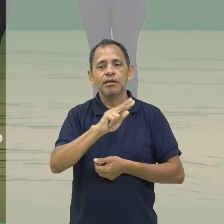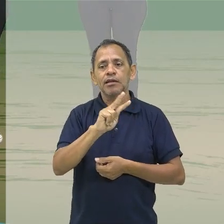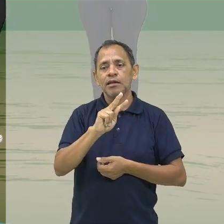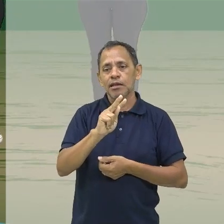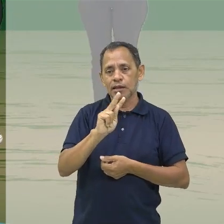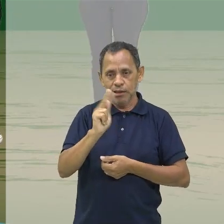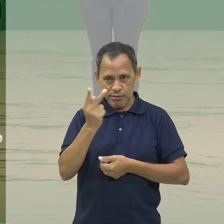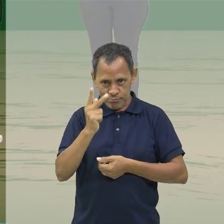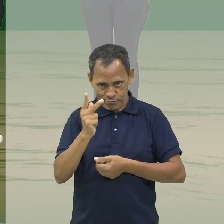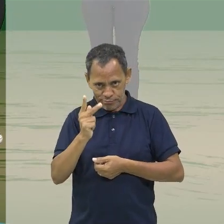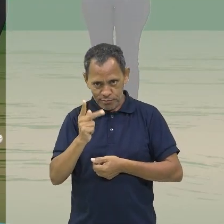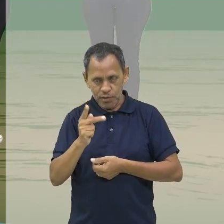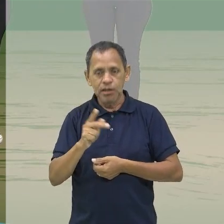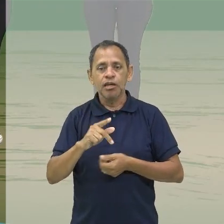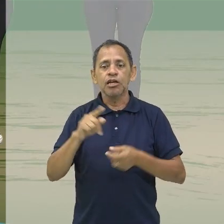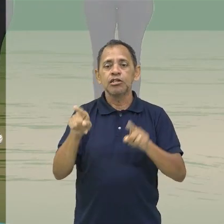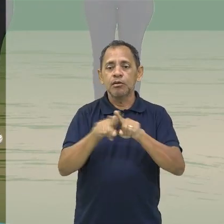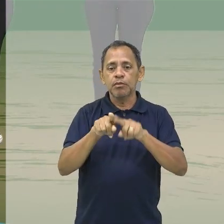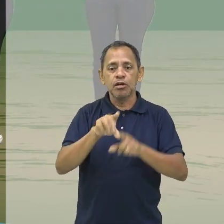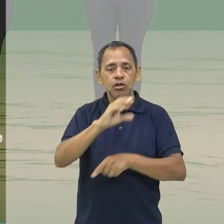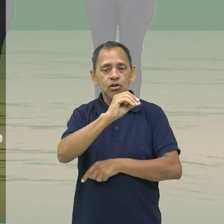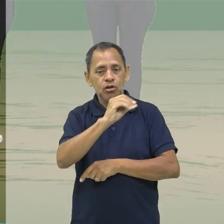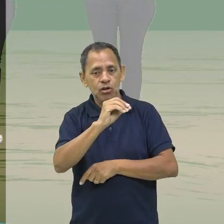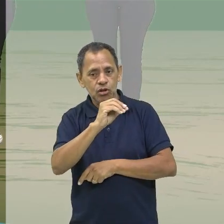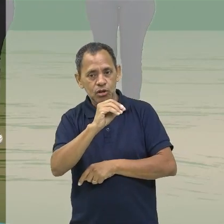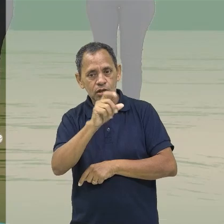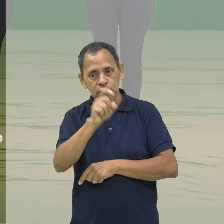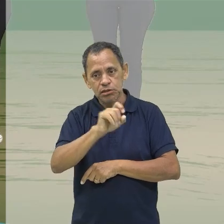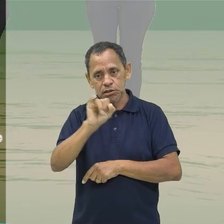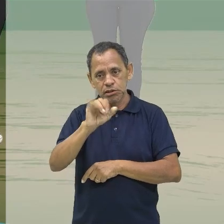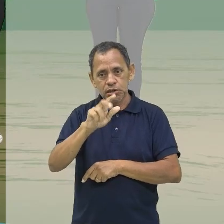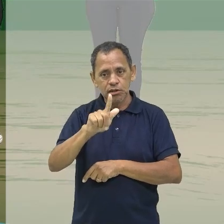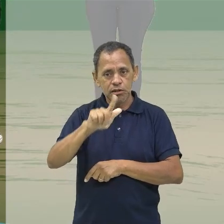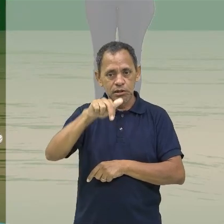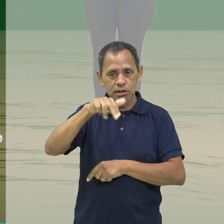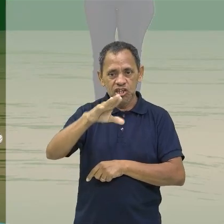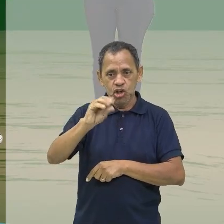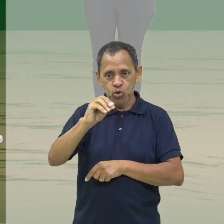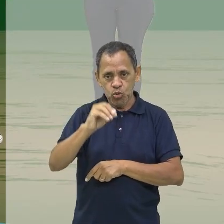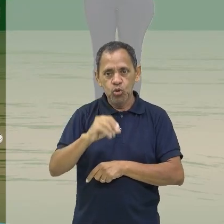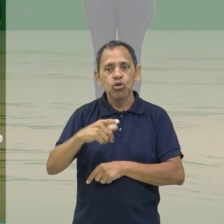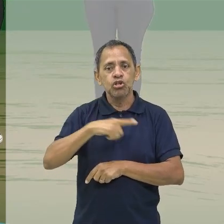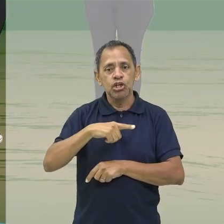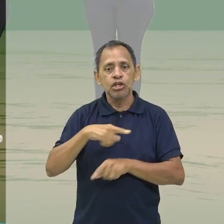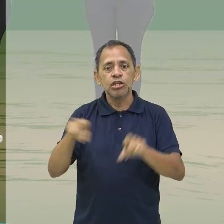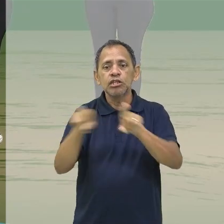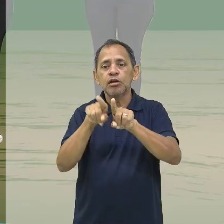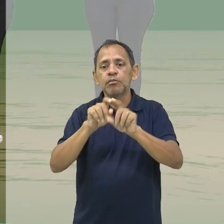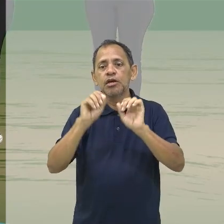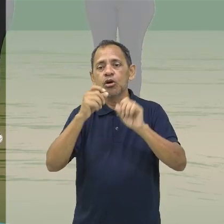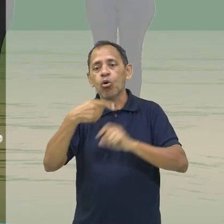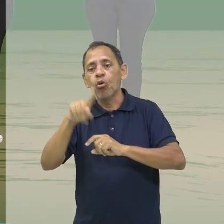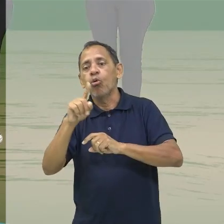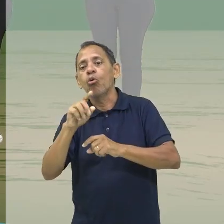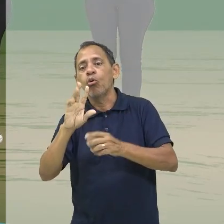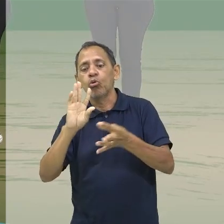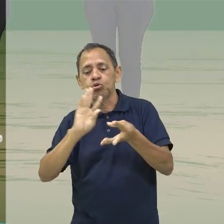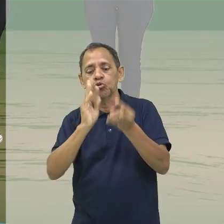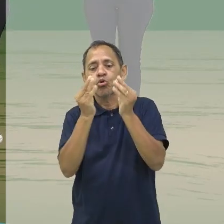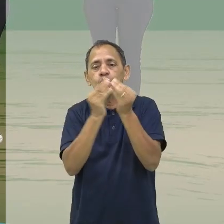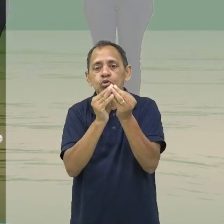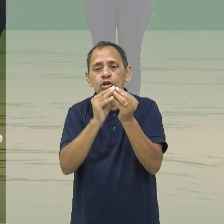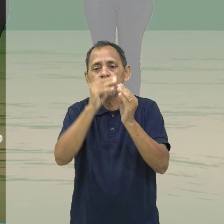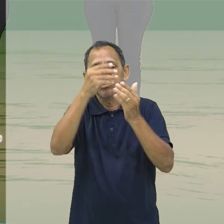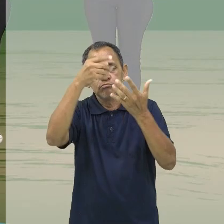tá? Além da água, tá bom? A gente também pode encontrar outros componentes químicos. E